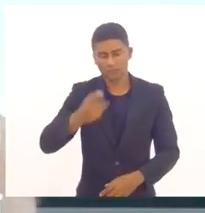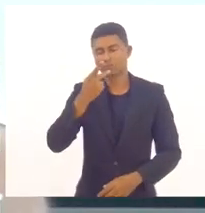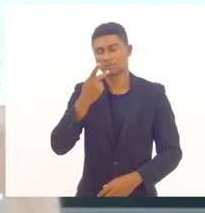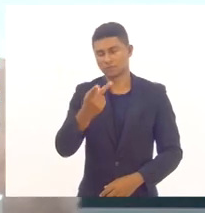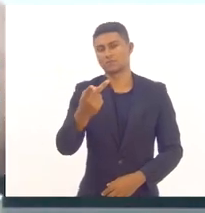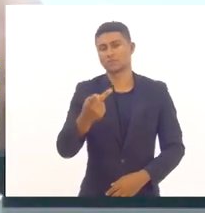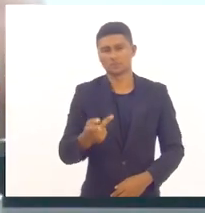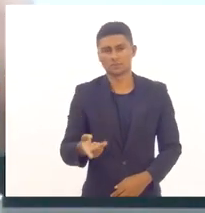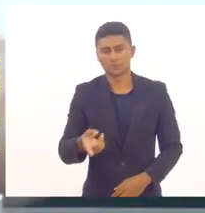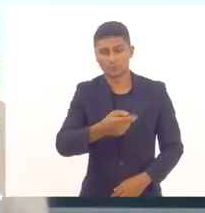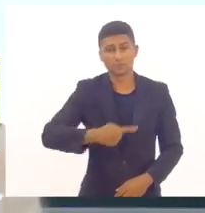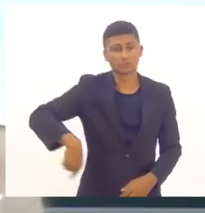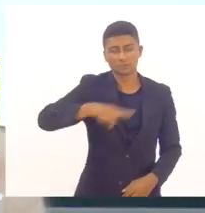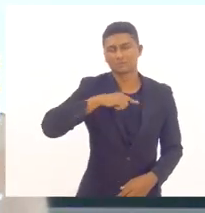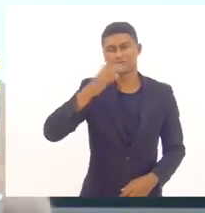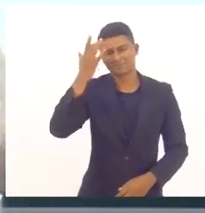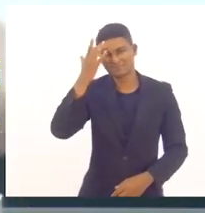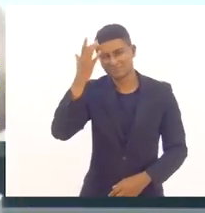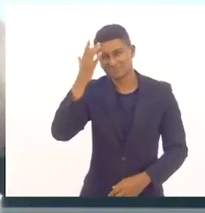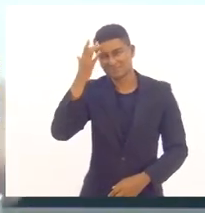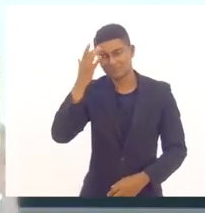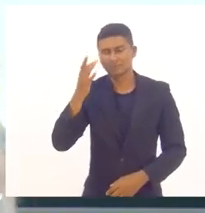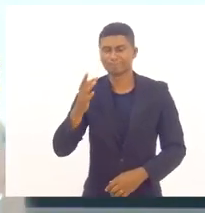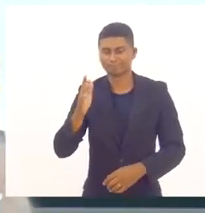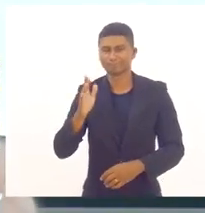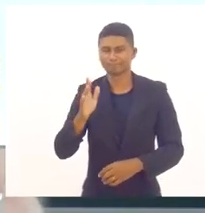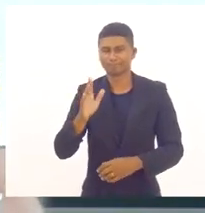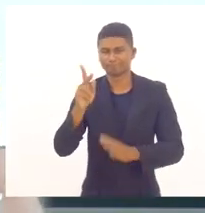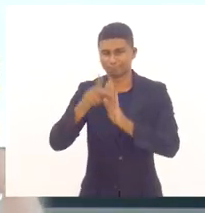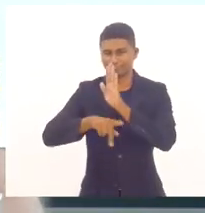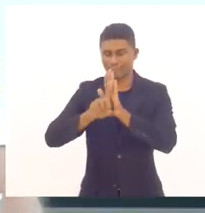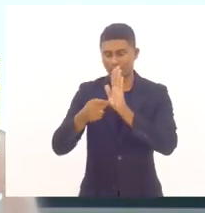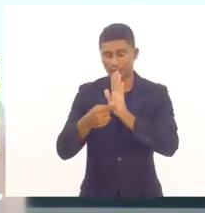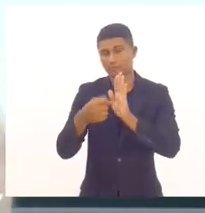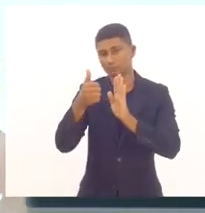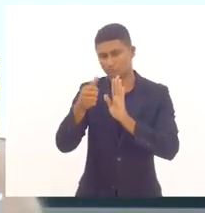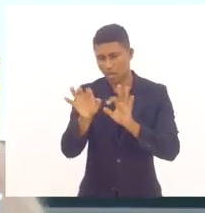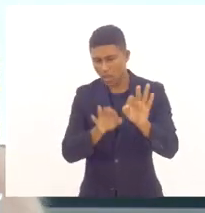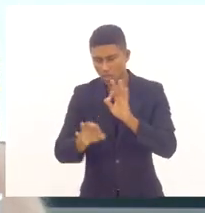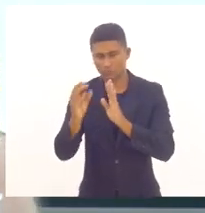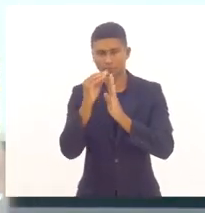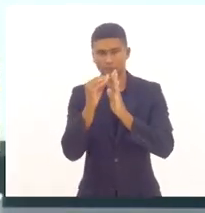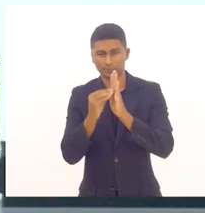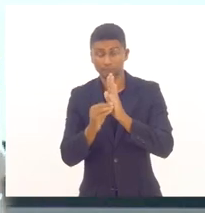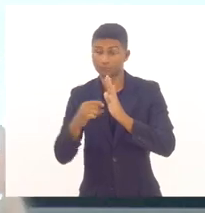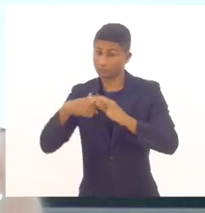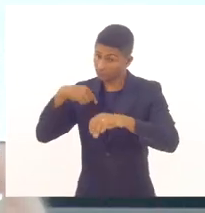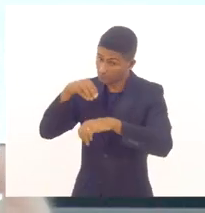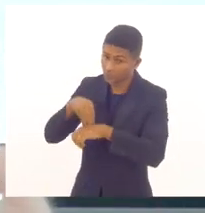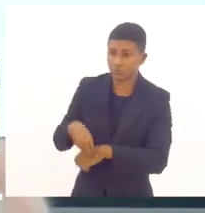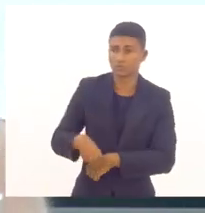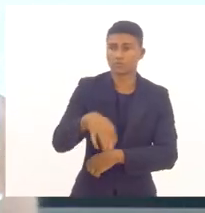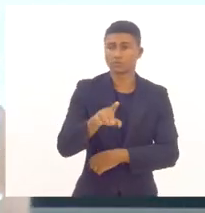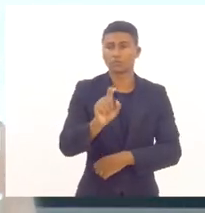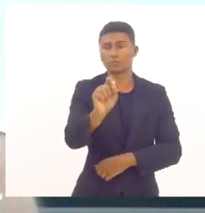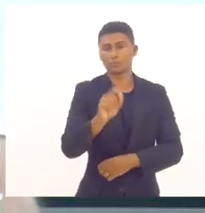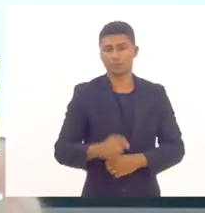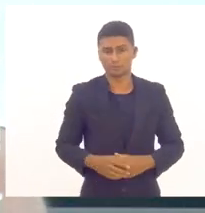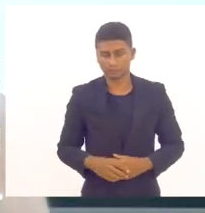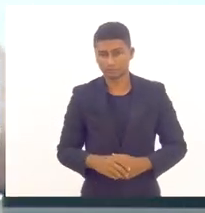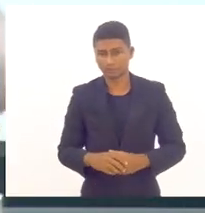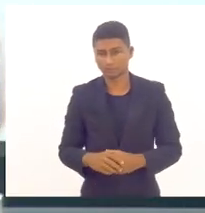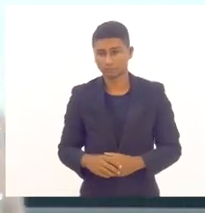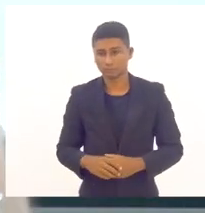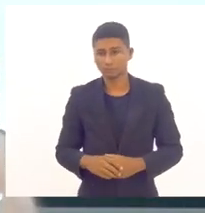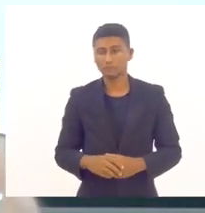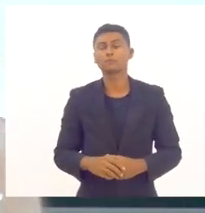como achamos que esse PL é muito bem montado, eu sugiro, como eu sugeri lá, eu sugiro que